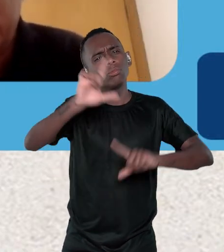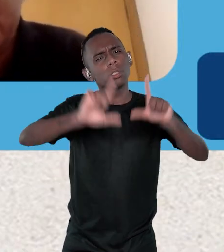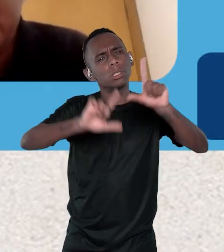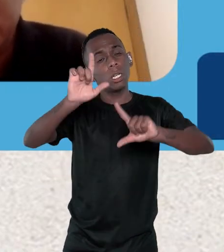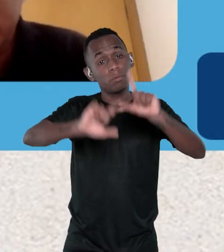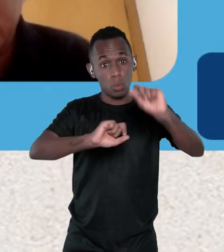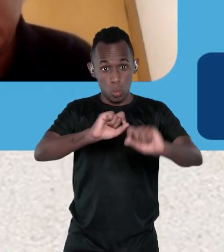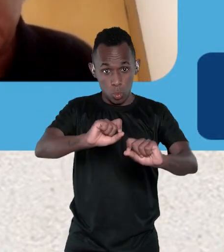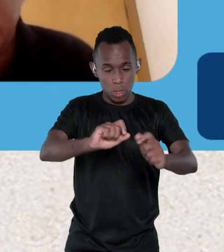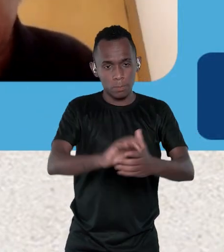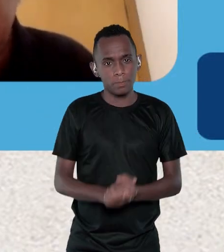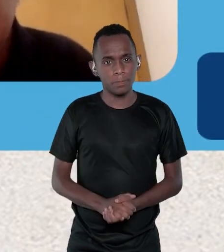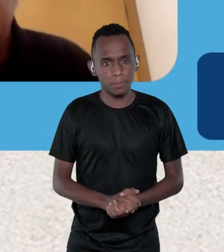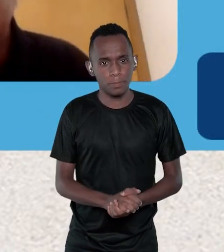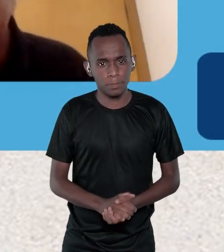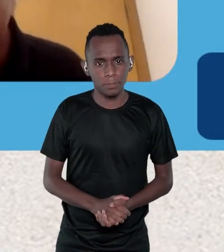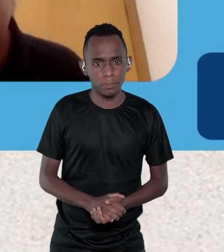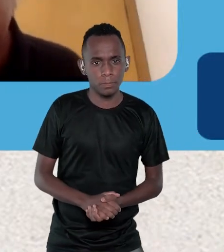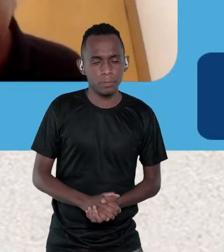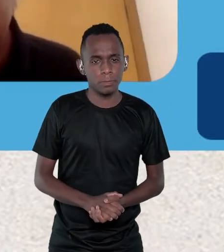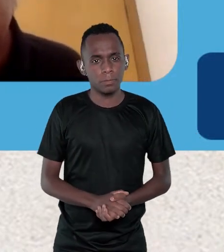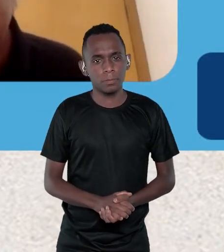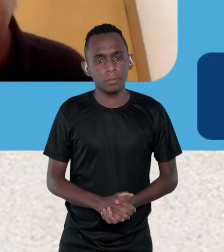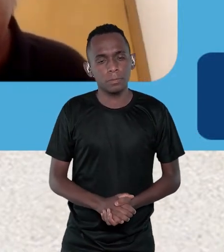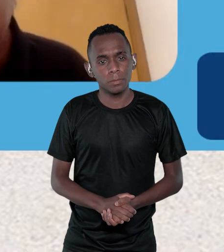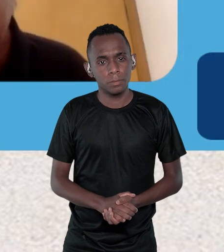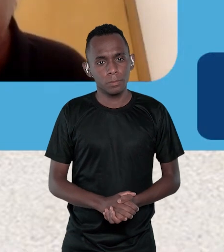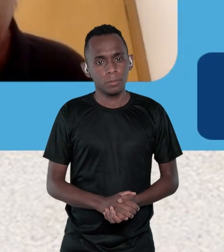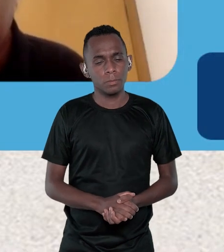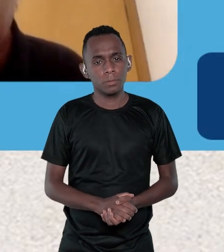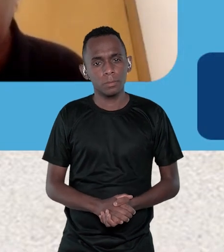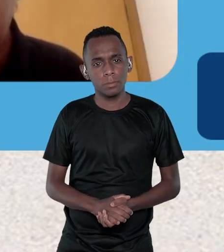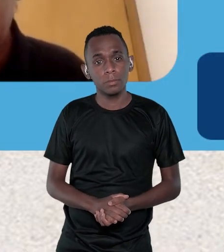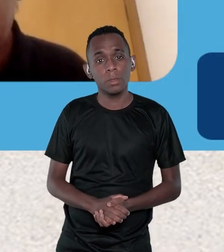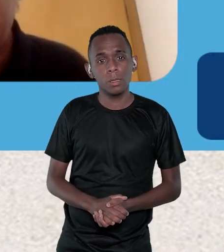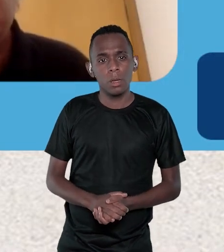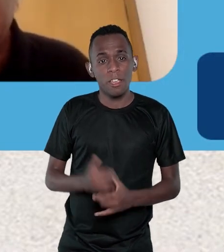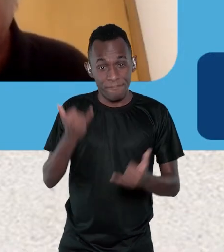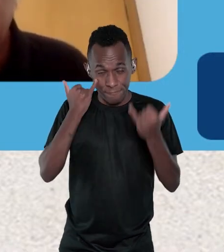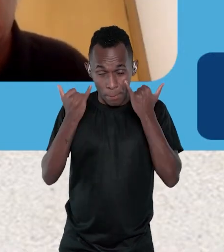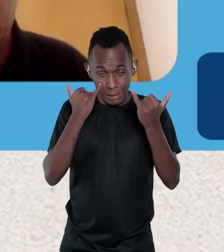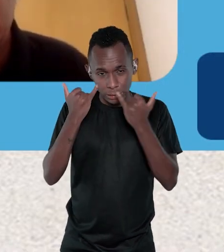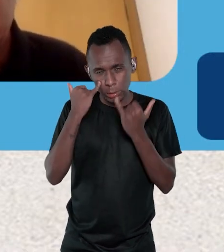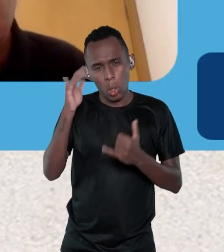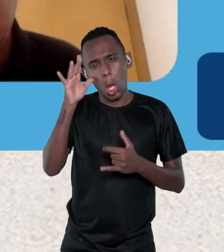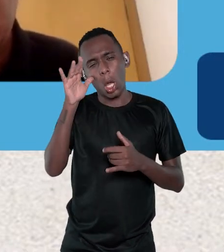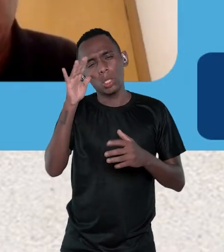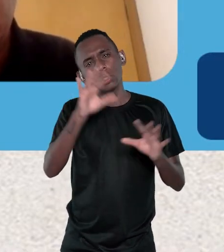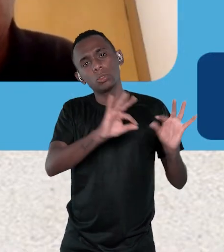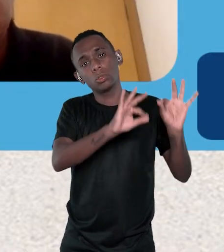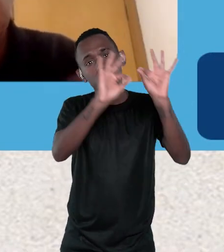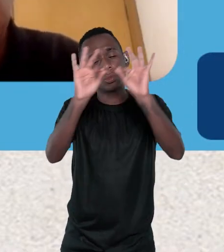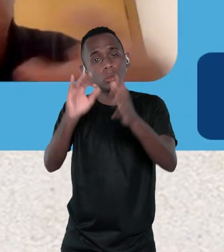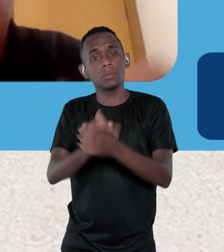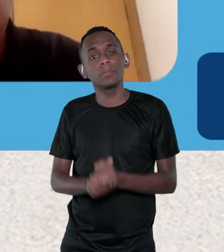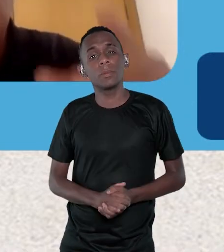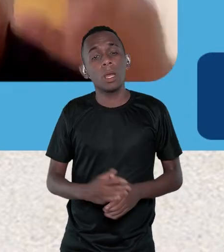assim em sequência. Eu assisti um dia na televisão uma